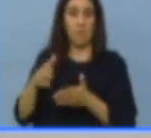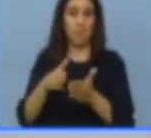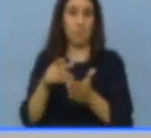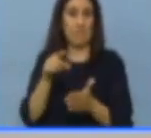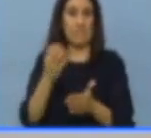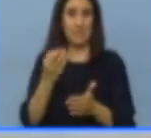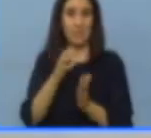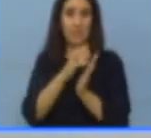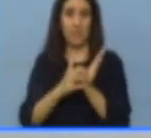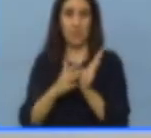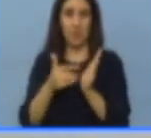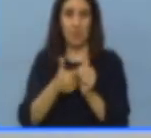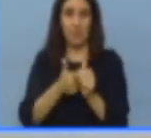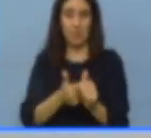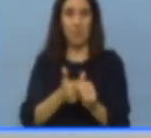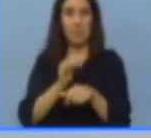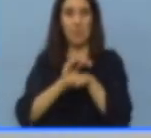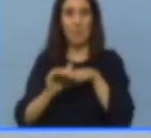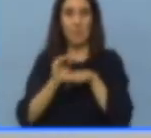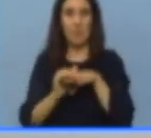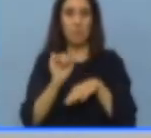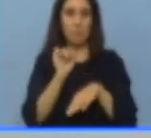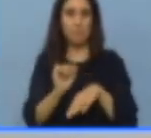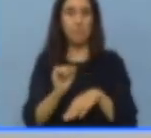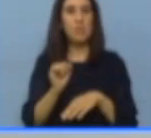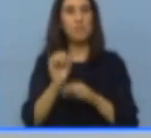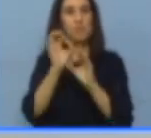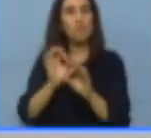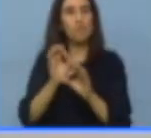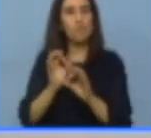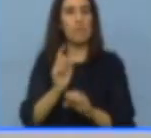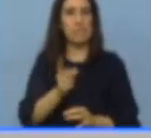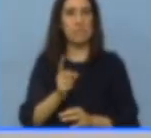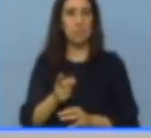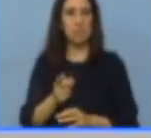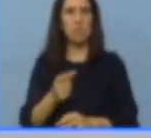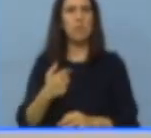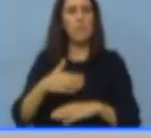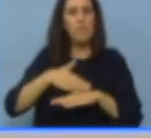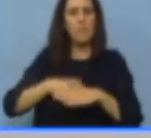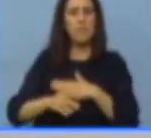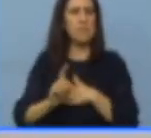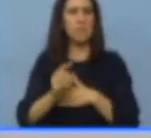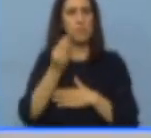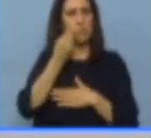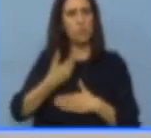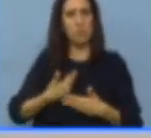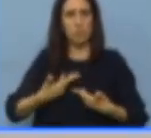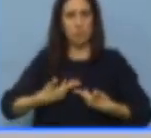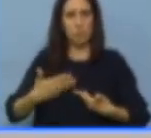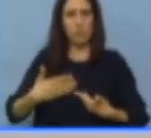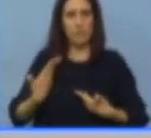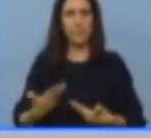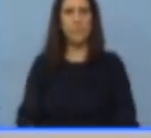aí também que o Evangelho vai, o Evangelho dos afetos, da ternura, vai tudo por aí, não no que fazemos, mas como nós estamos e como somos.